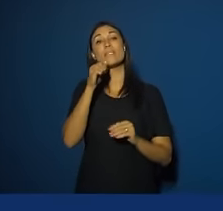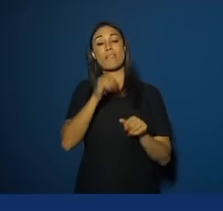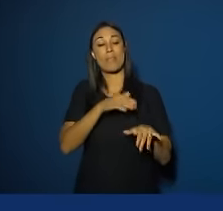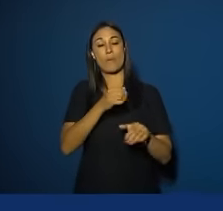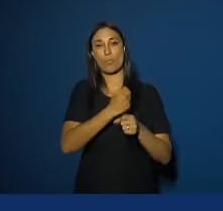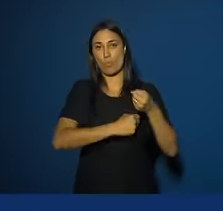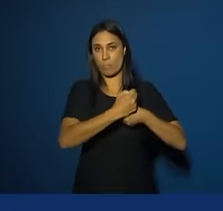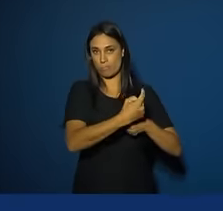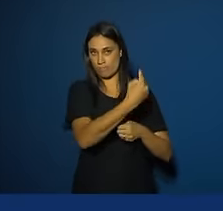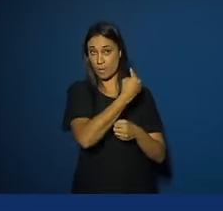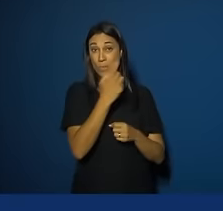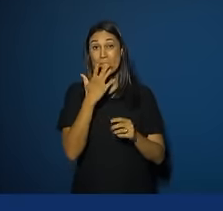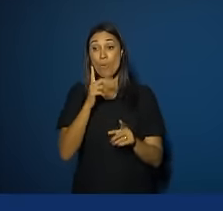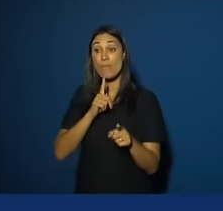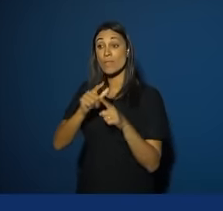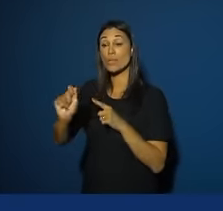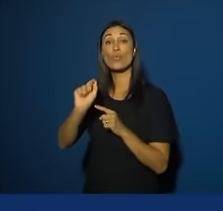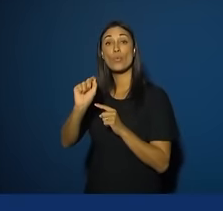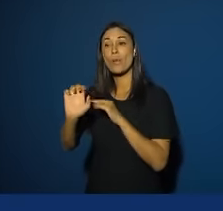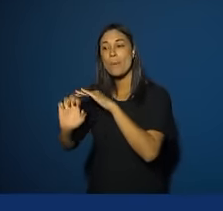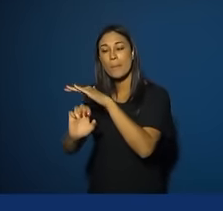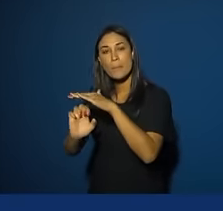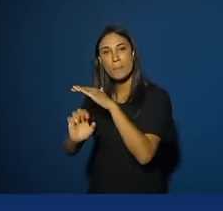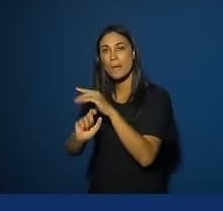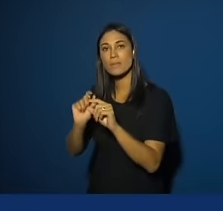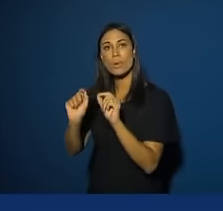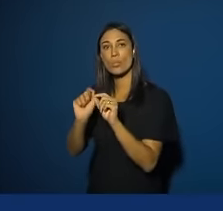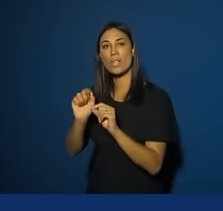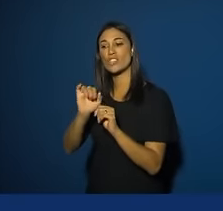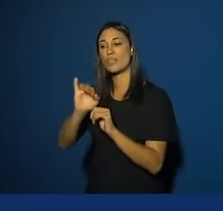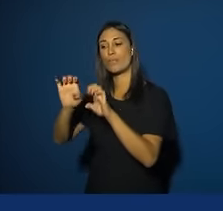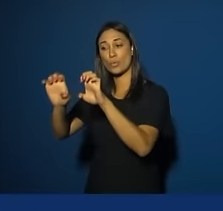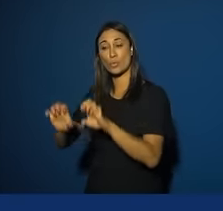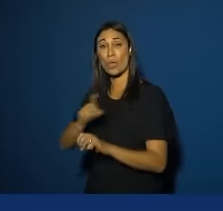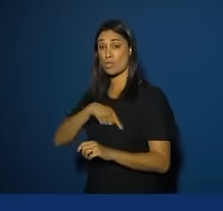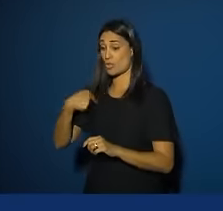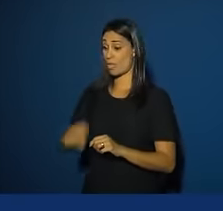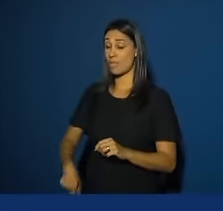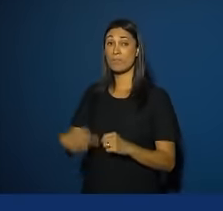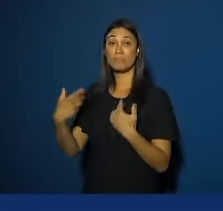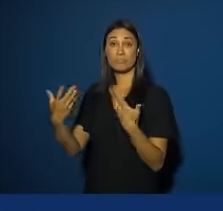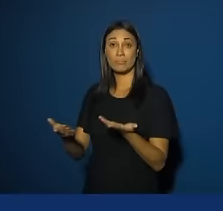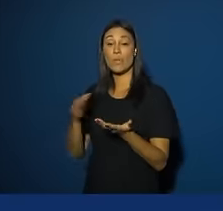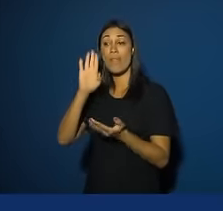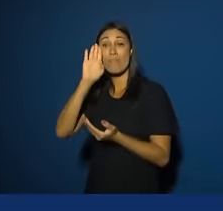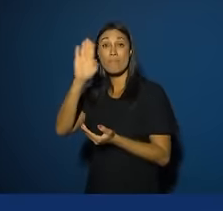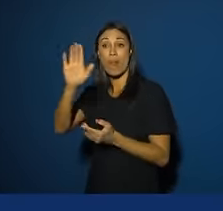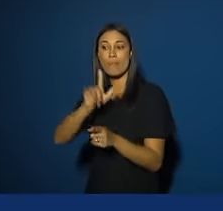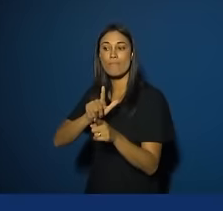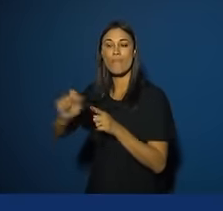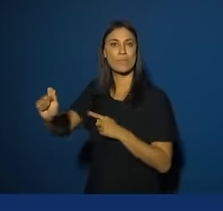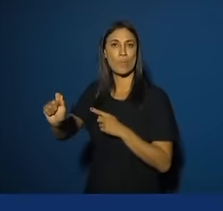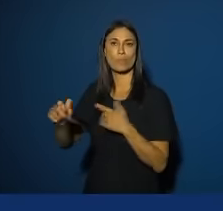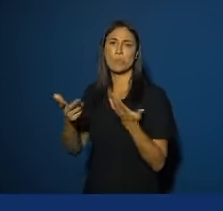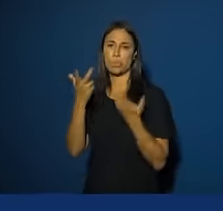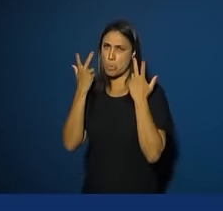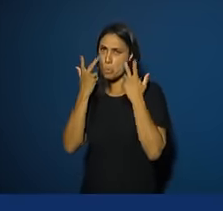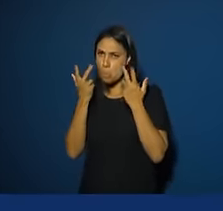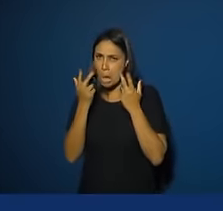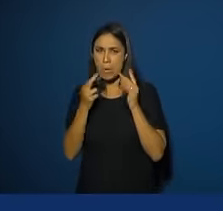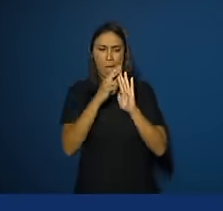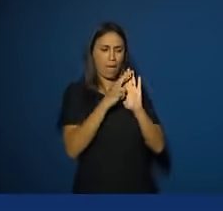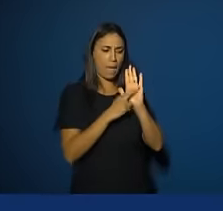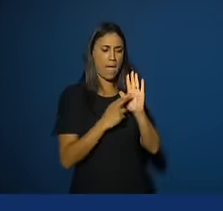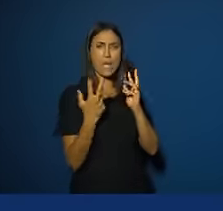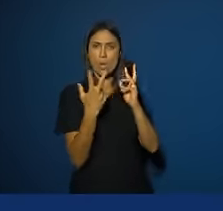passado o grande vencedor foi uma companhia de infraestrutura chinesa venceu a linha principal de transmissão Normal nas mesmas